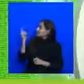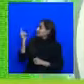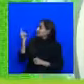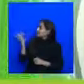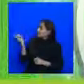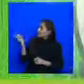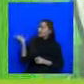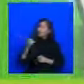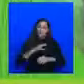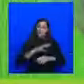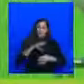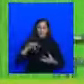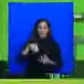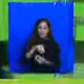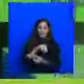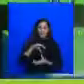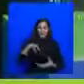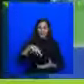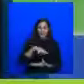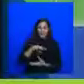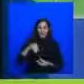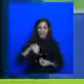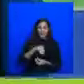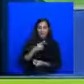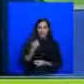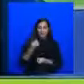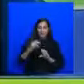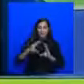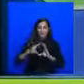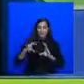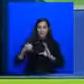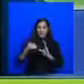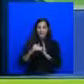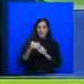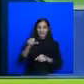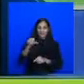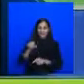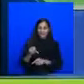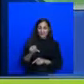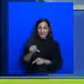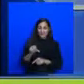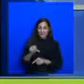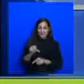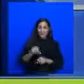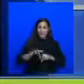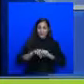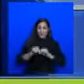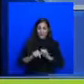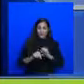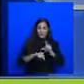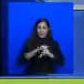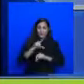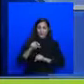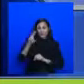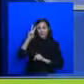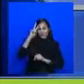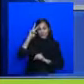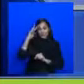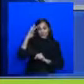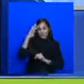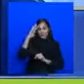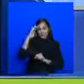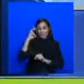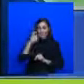valendo. Globo recarregado, embaralhando 10 bolas numeradas de 0 a 9. Super 7 com sorteios às